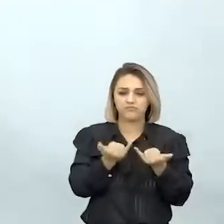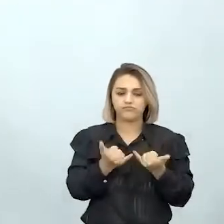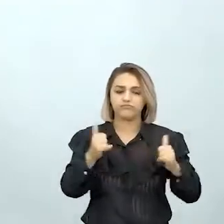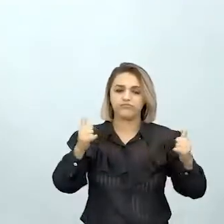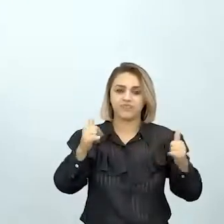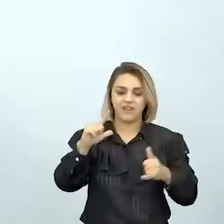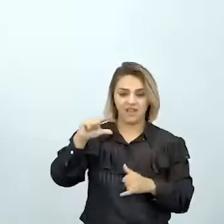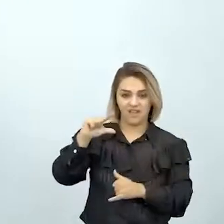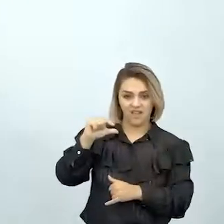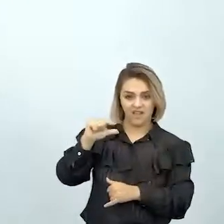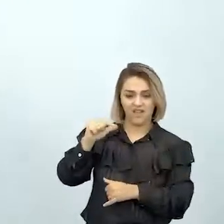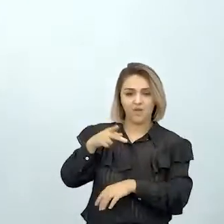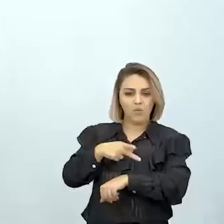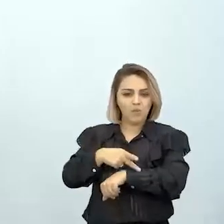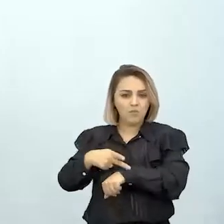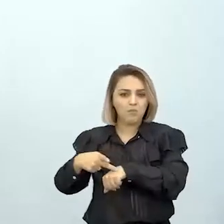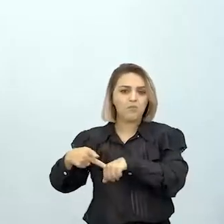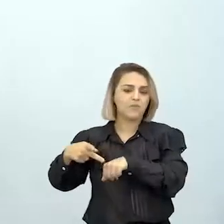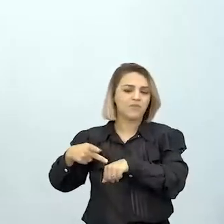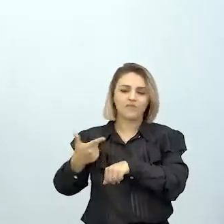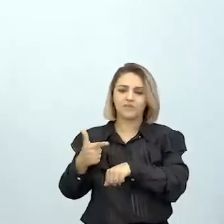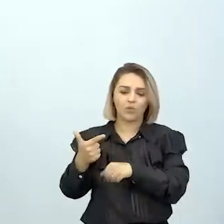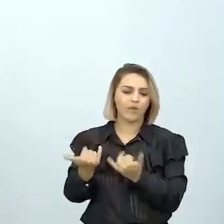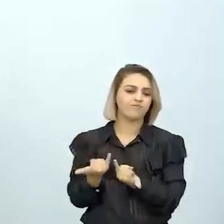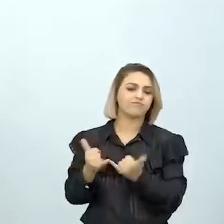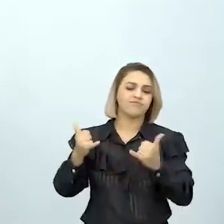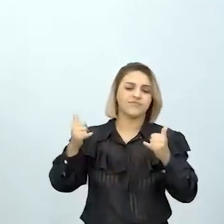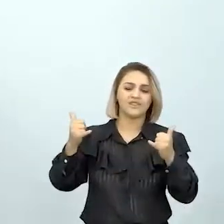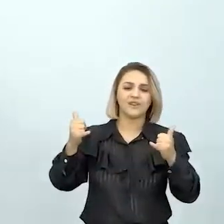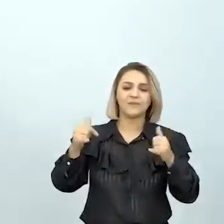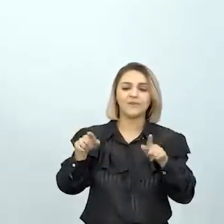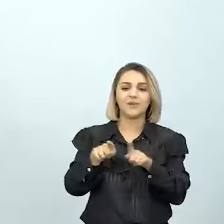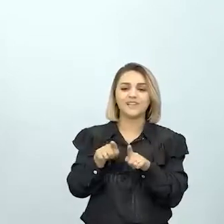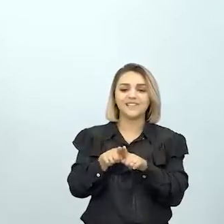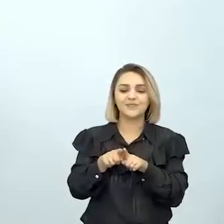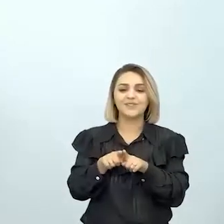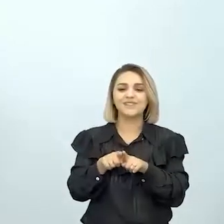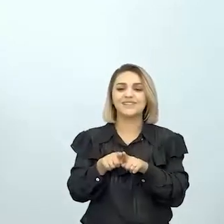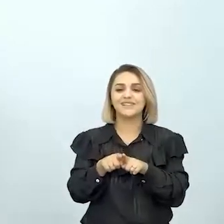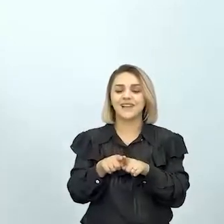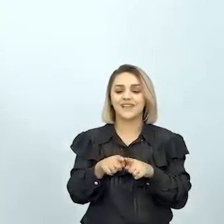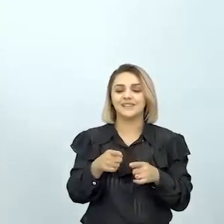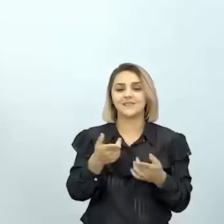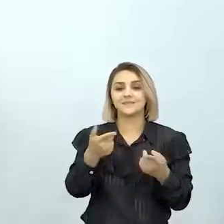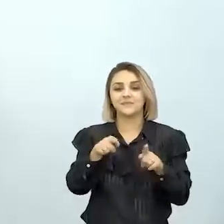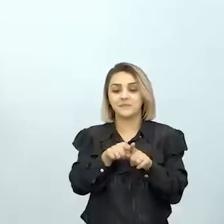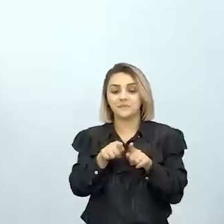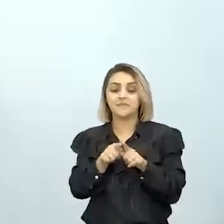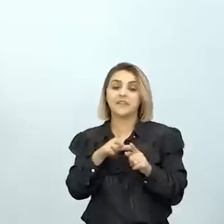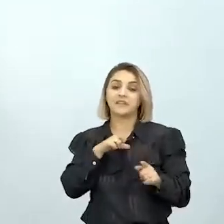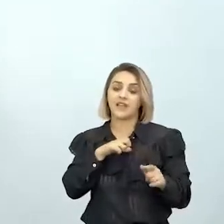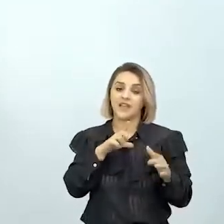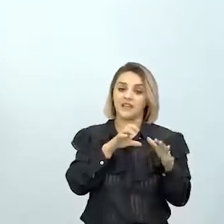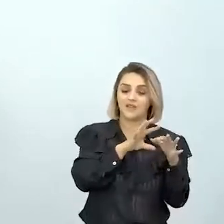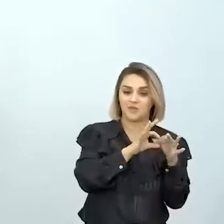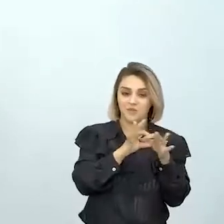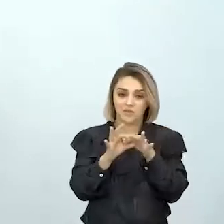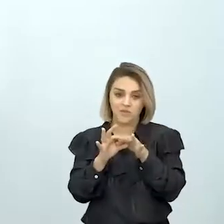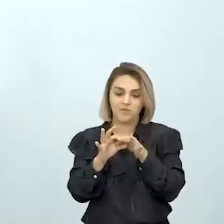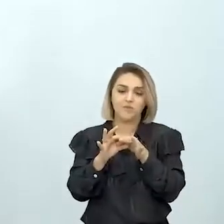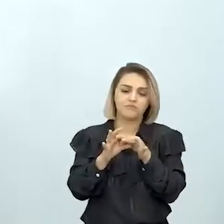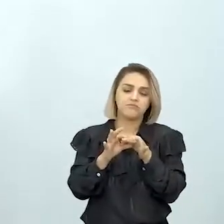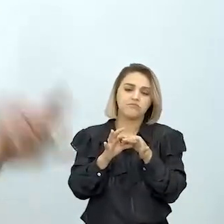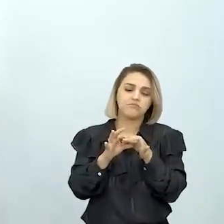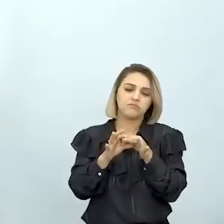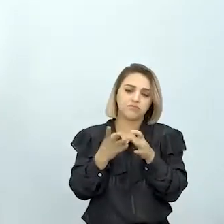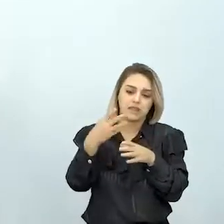pura, no seu estado puro, ela não conduz eletricidade, tá certo? Ela vai conduzir eletricidade quando nós tivermos um composto iônico